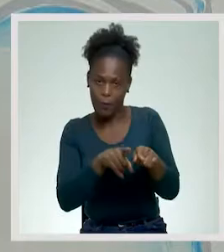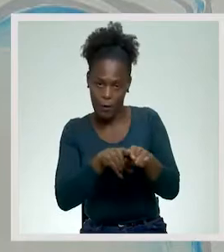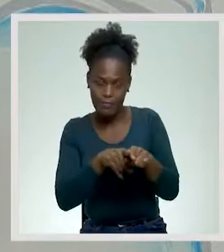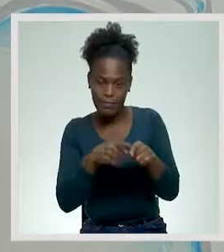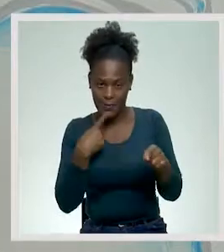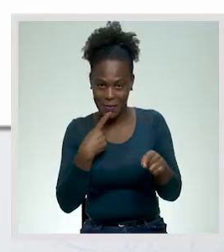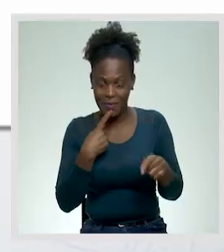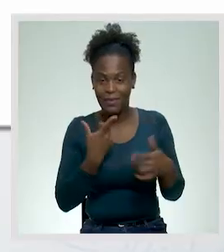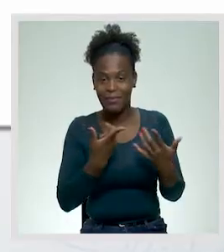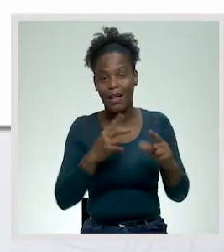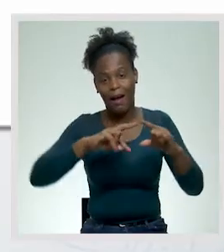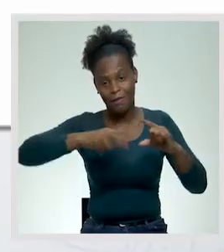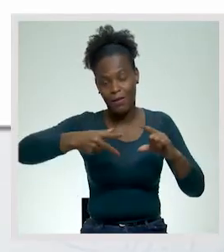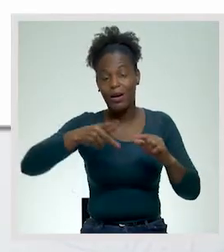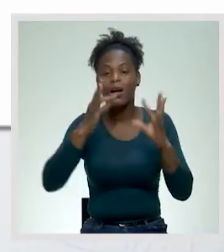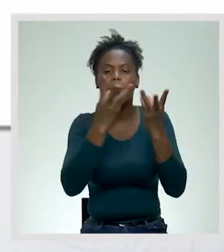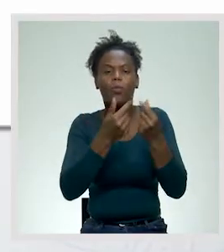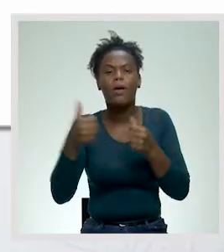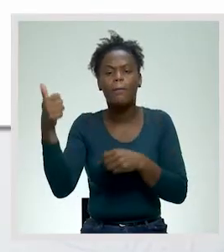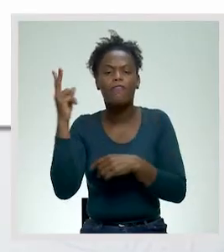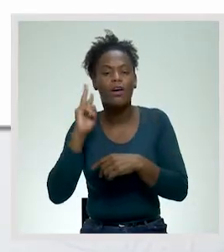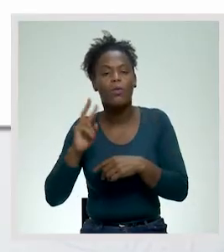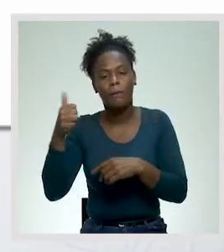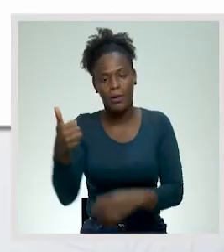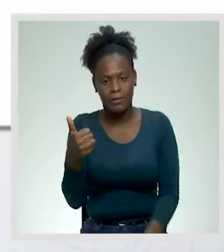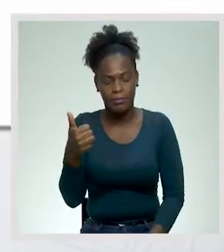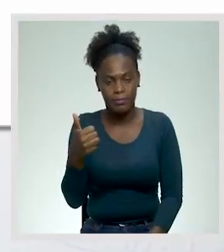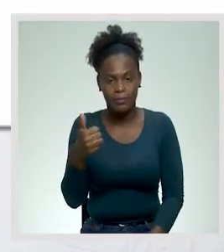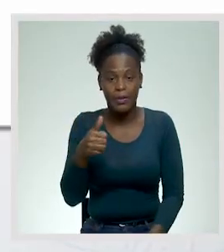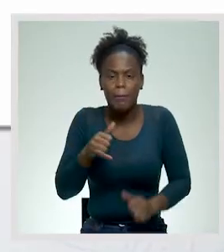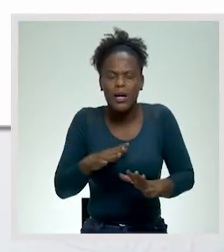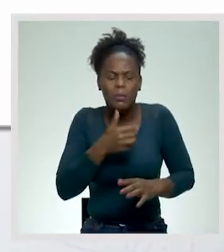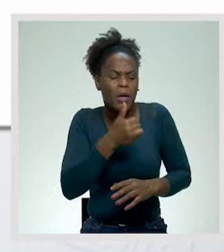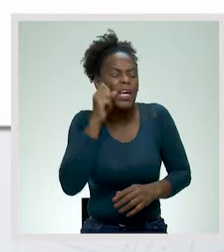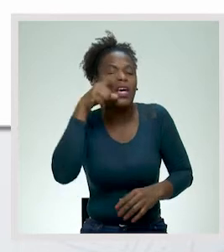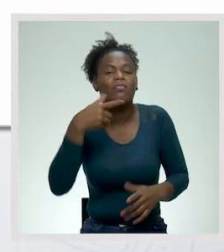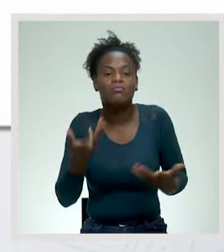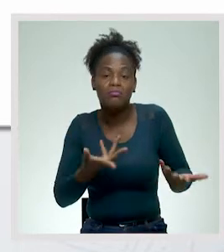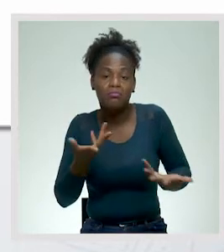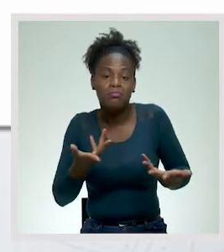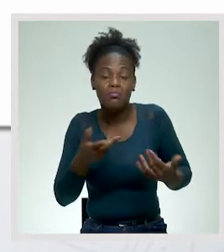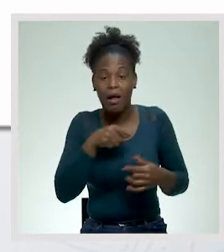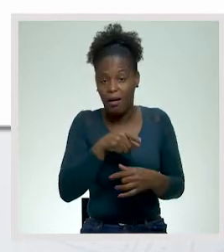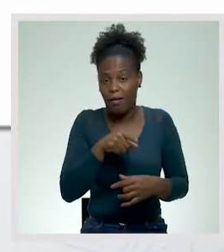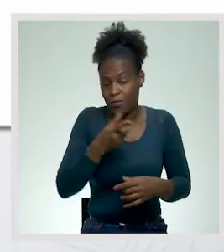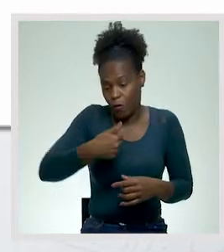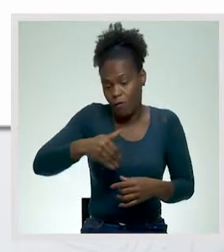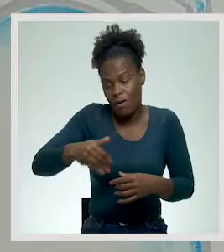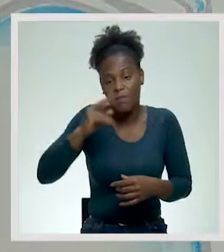alfa. Calcula o valor de B. Mas quem é B? Neste caso, vamos